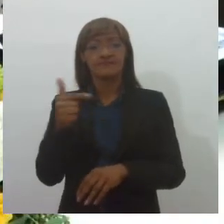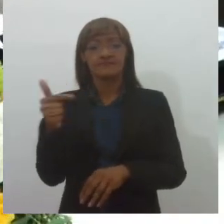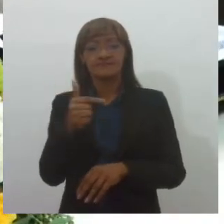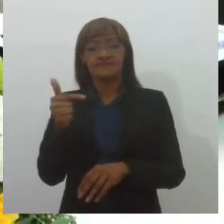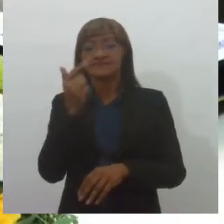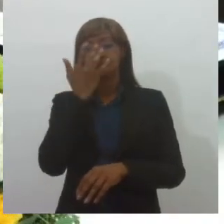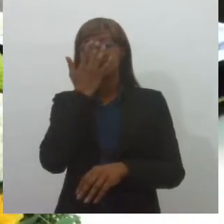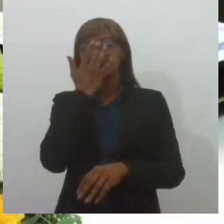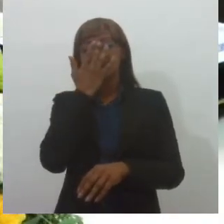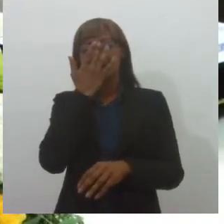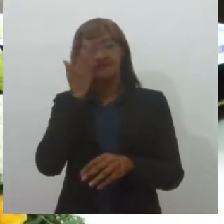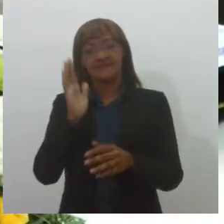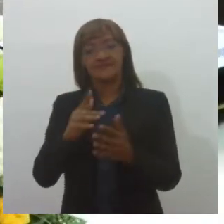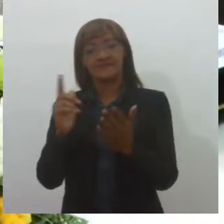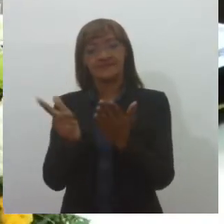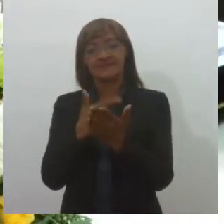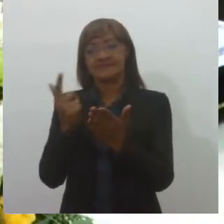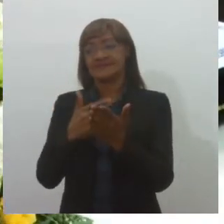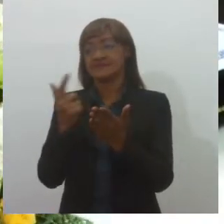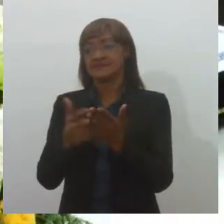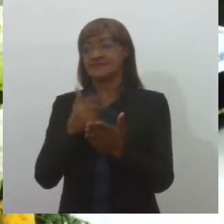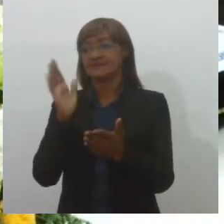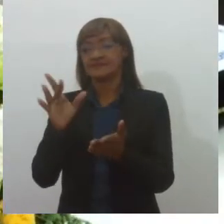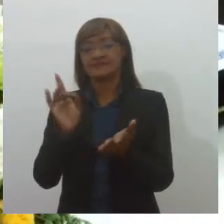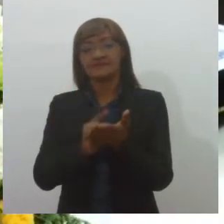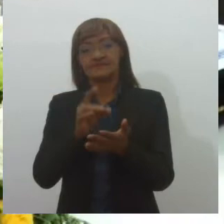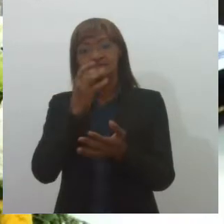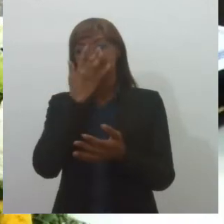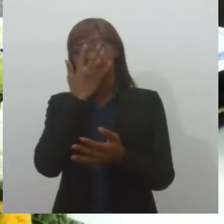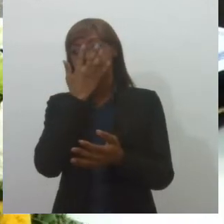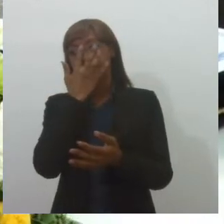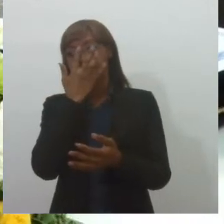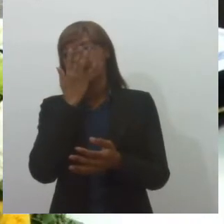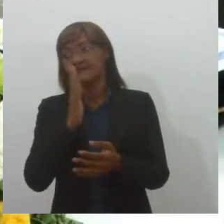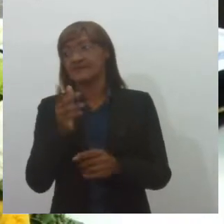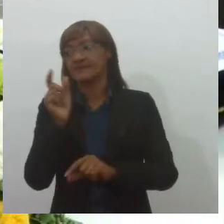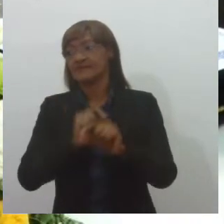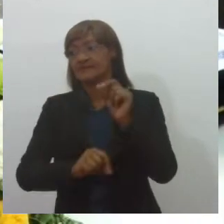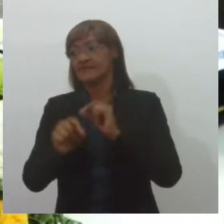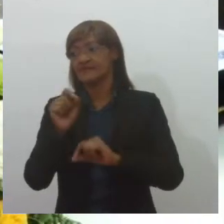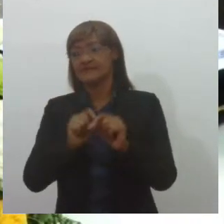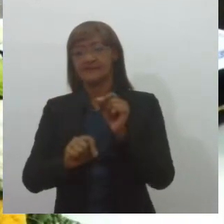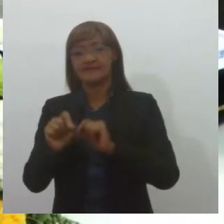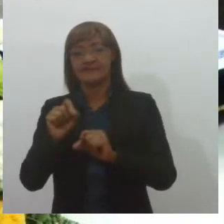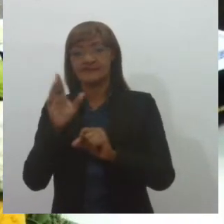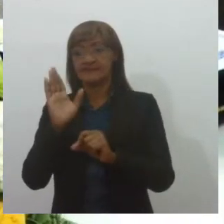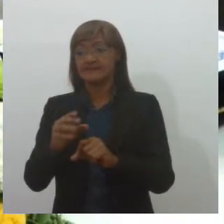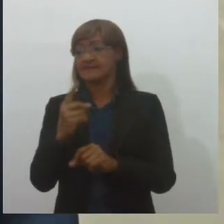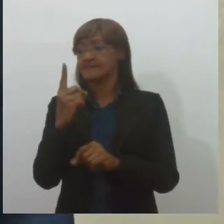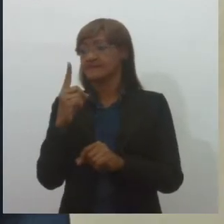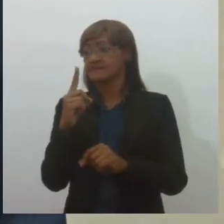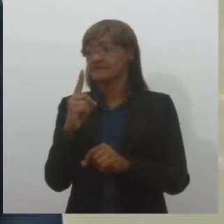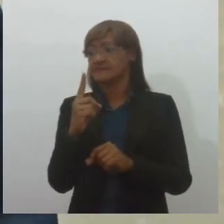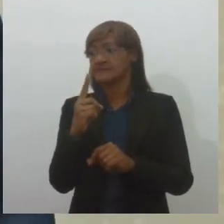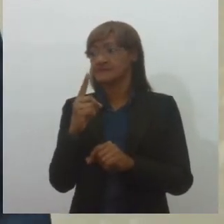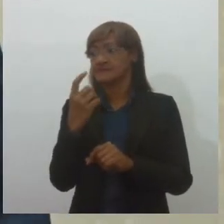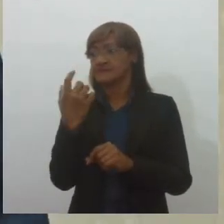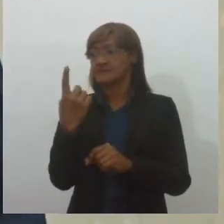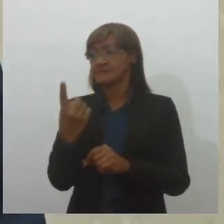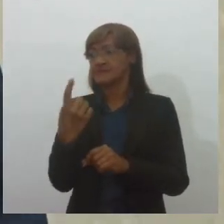numerosos capítulos artigos relatórios publicados ou traduzidos em 18 países